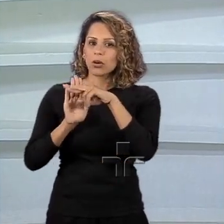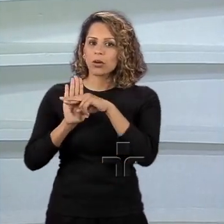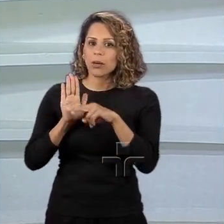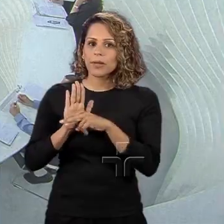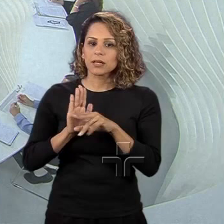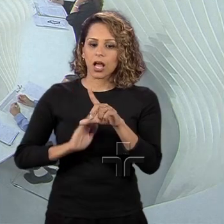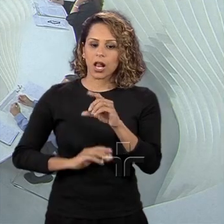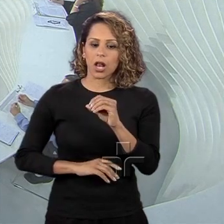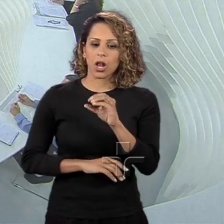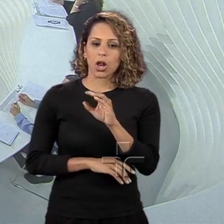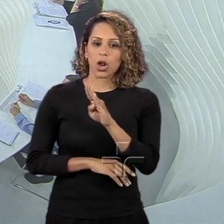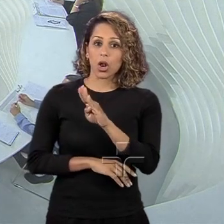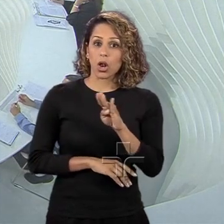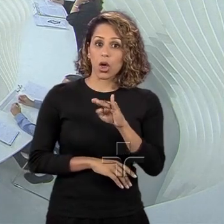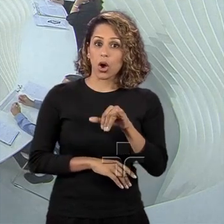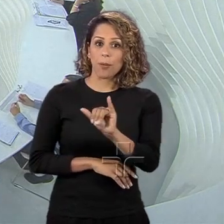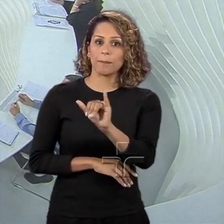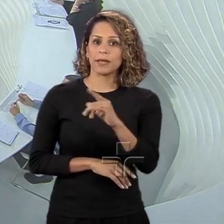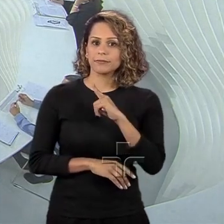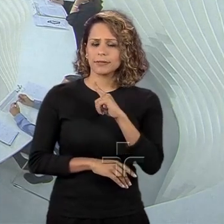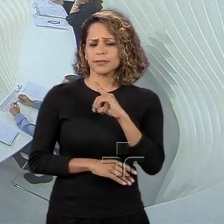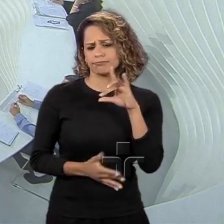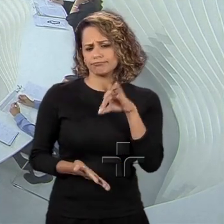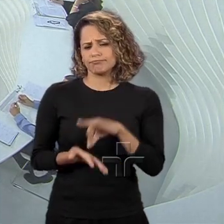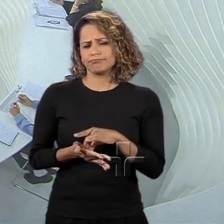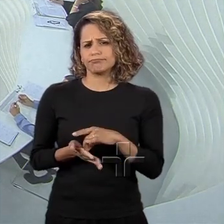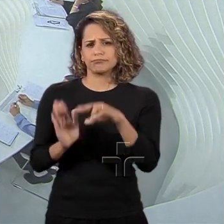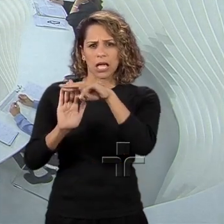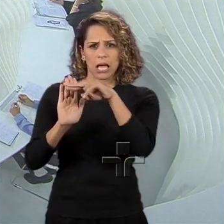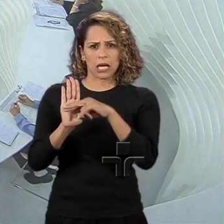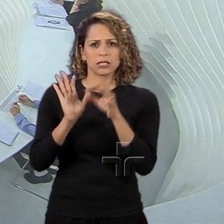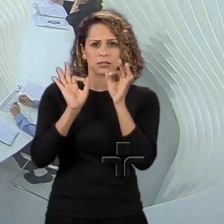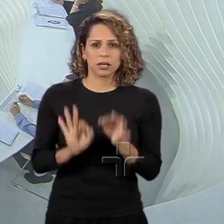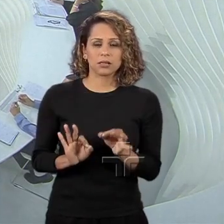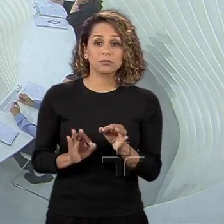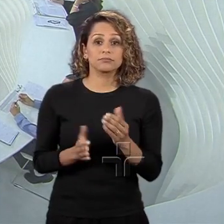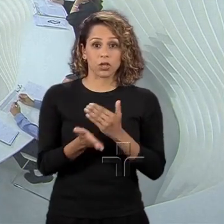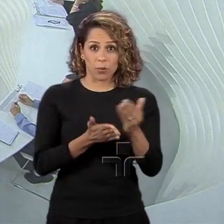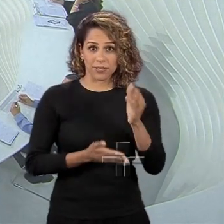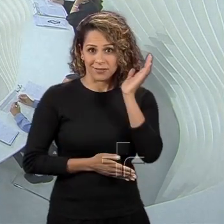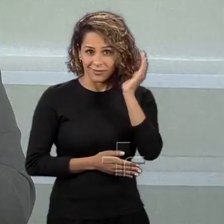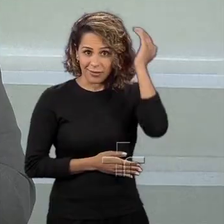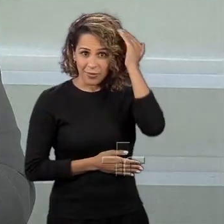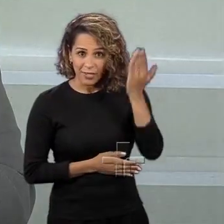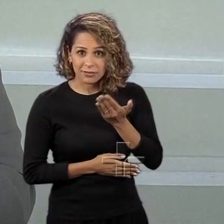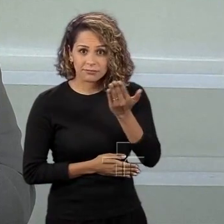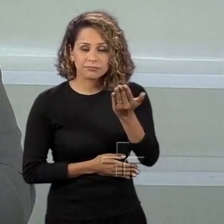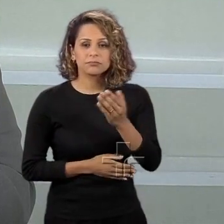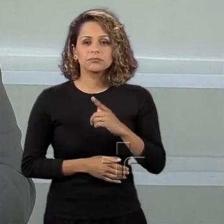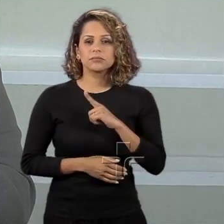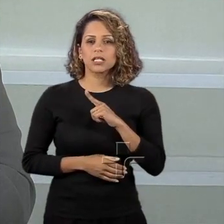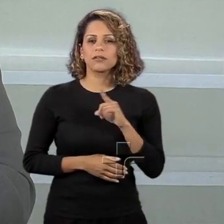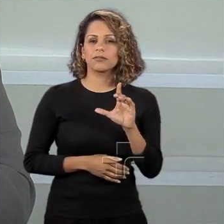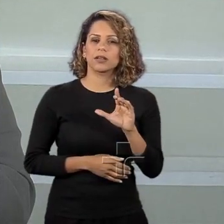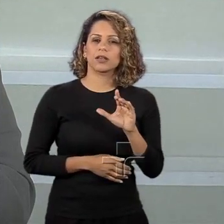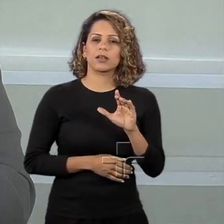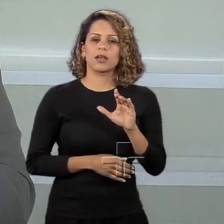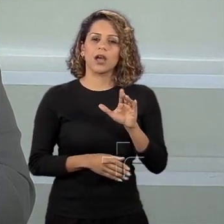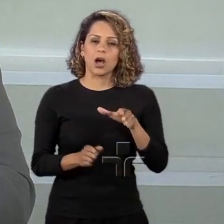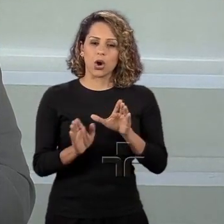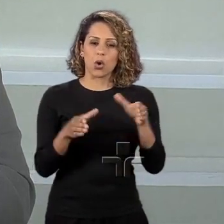legítimo. Começando pela senadora Ana Amélia, que... A atitude do Conselho Nacional de Saúde